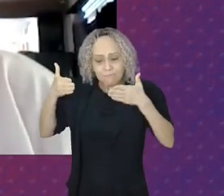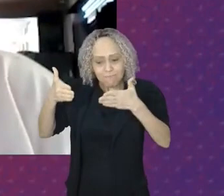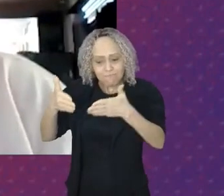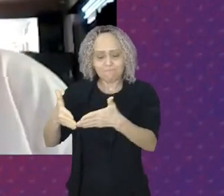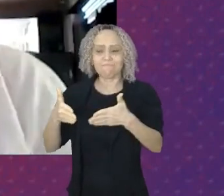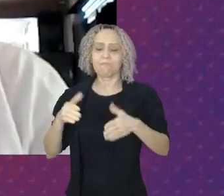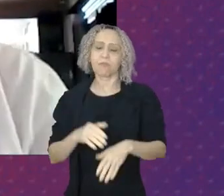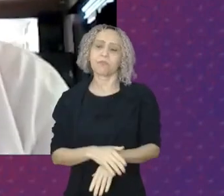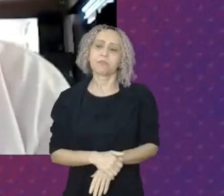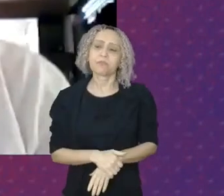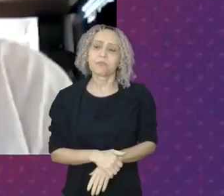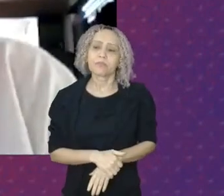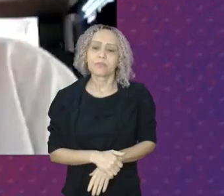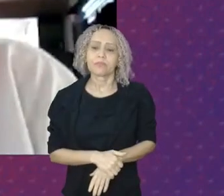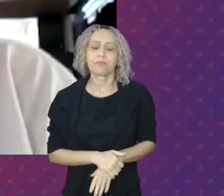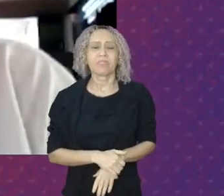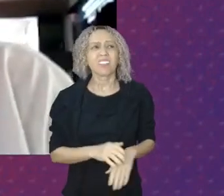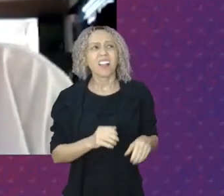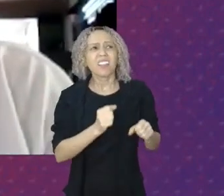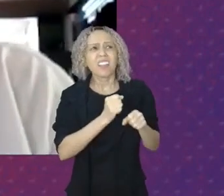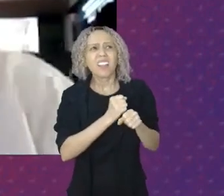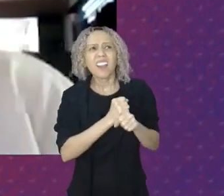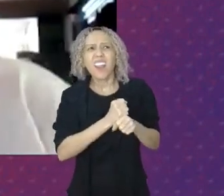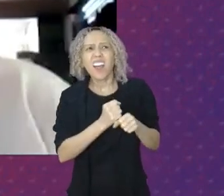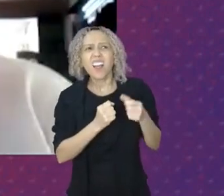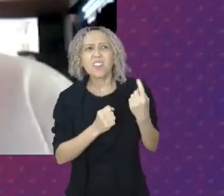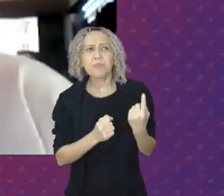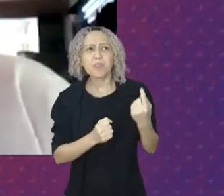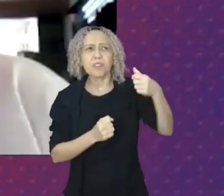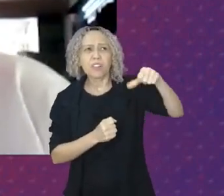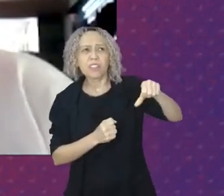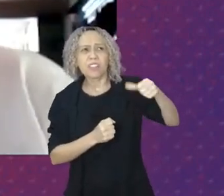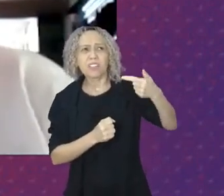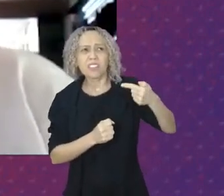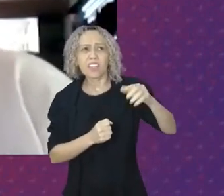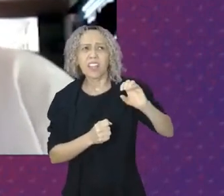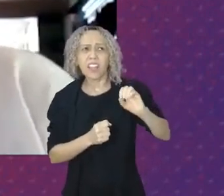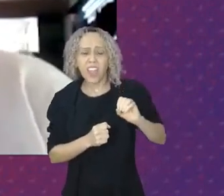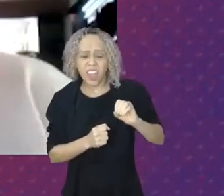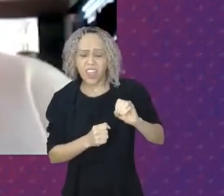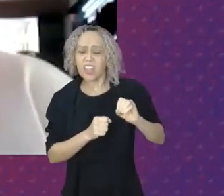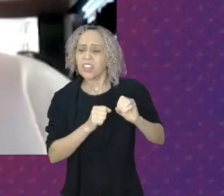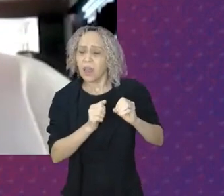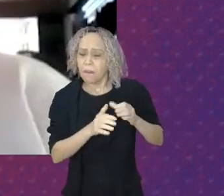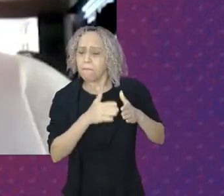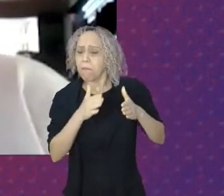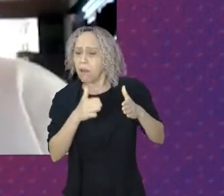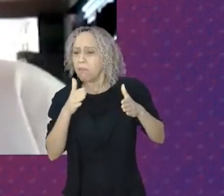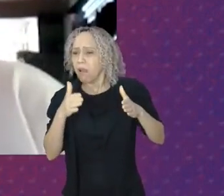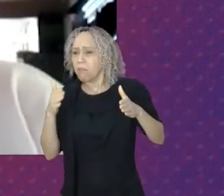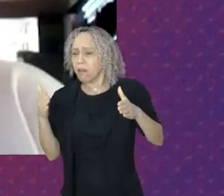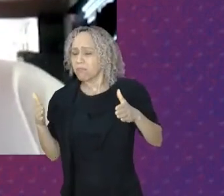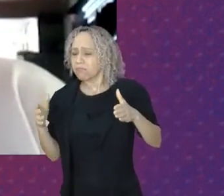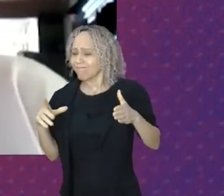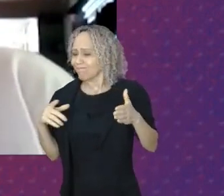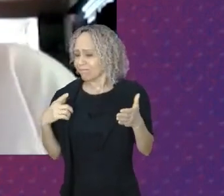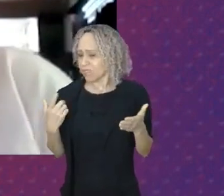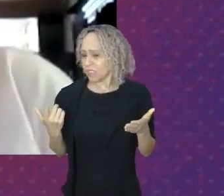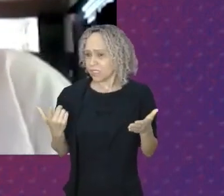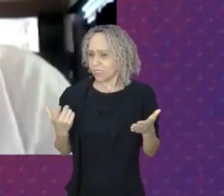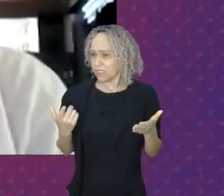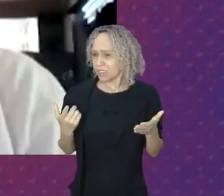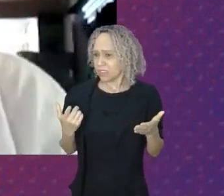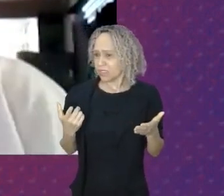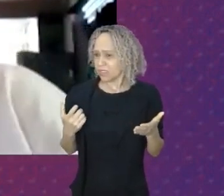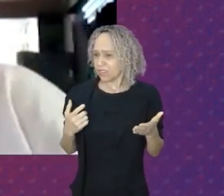da saúde desde a década de 70, e nós lutamos somente por um protocolo, que até hoje não temos. Mas nós